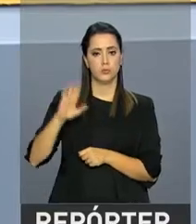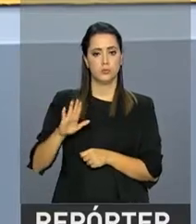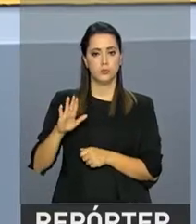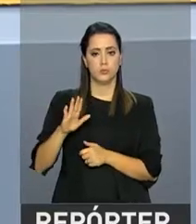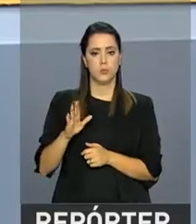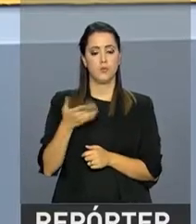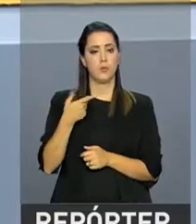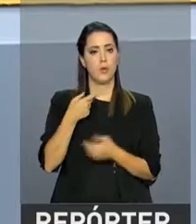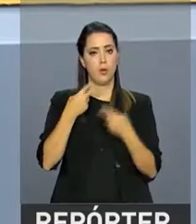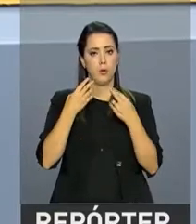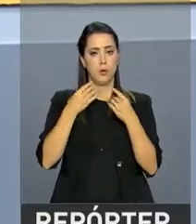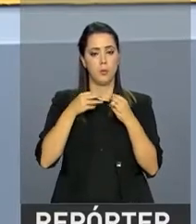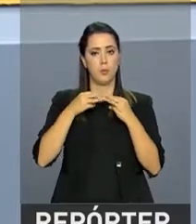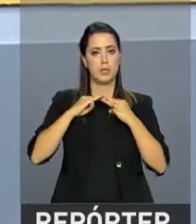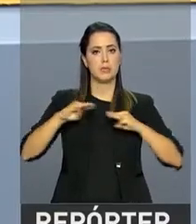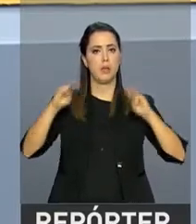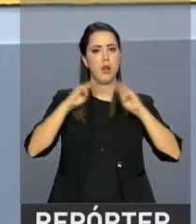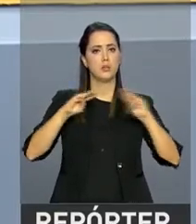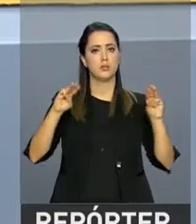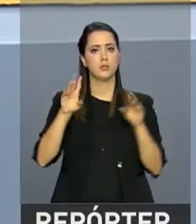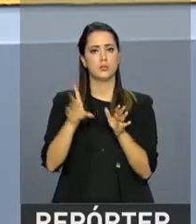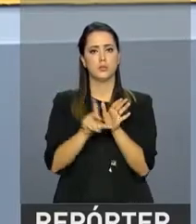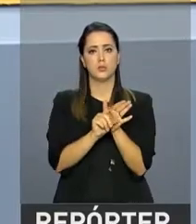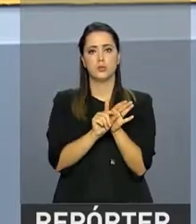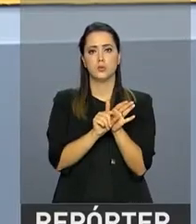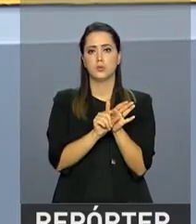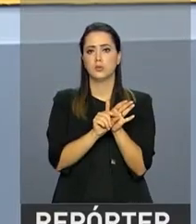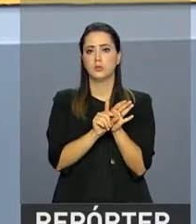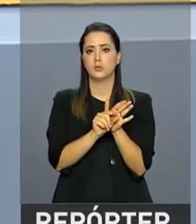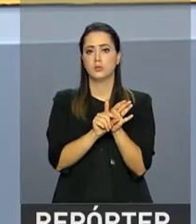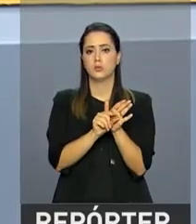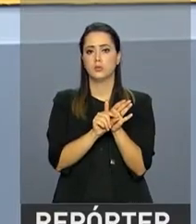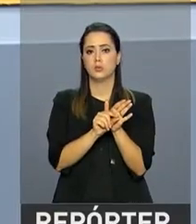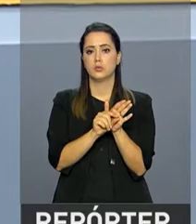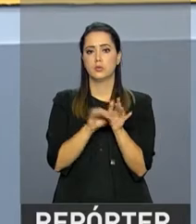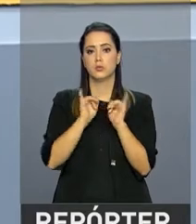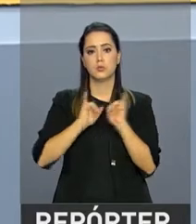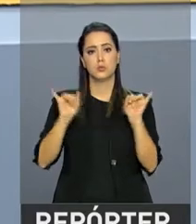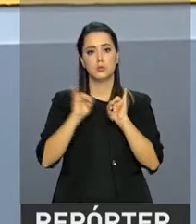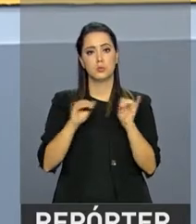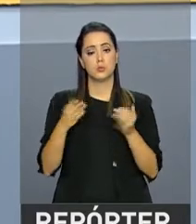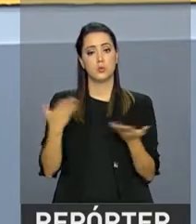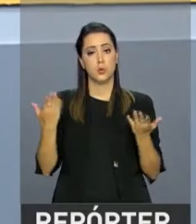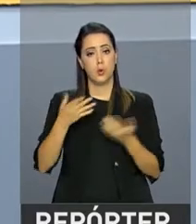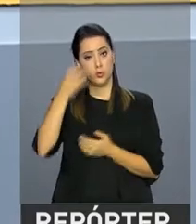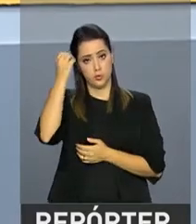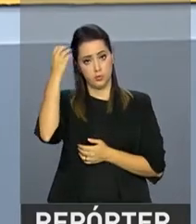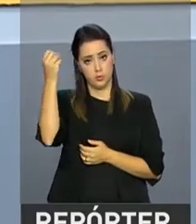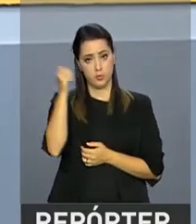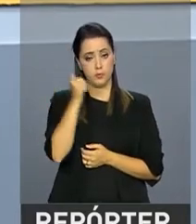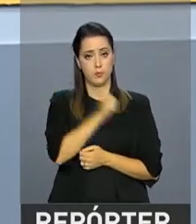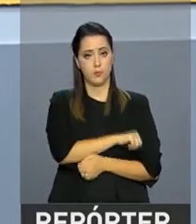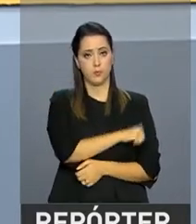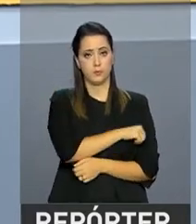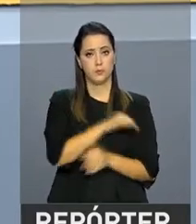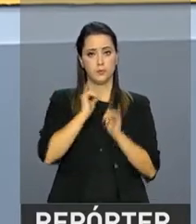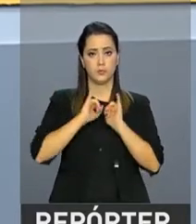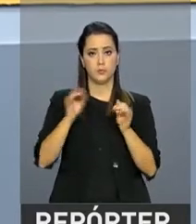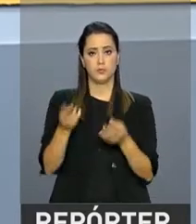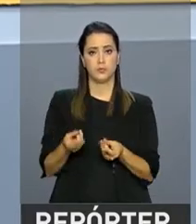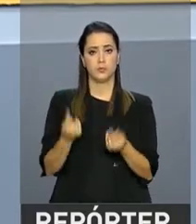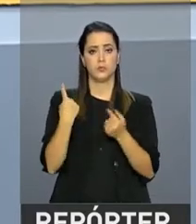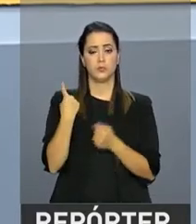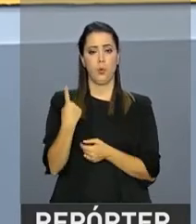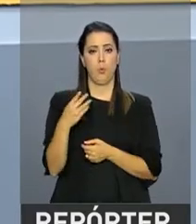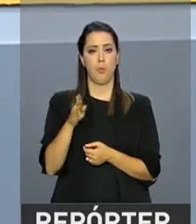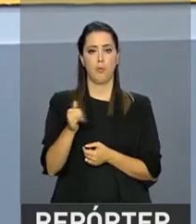mensagem no twitter o presidente michel temer anunciou que vai ao rio de janeiro ainda hoje o presidente vai anunciar recursos da ordem de 1